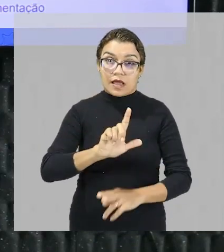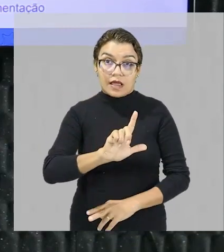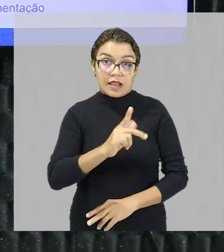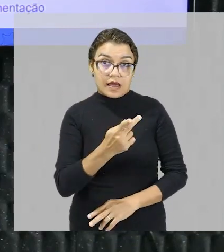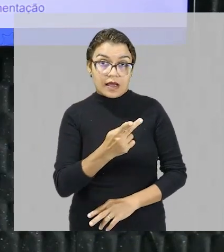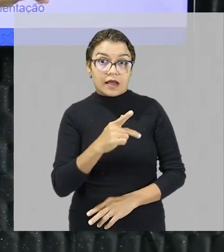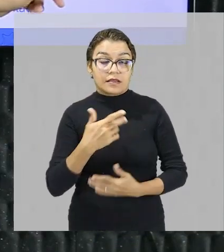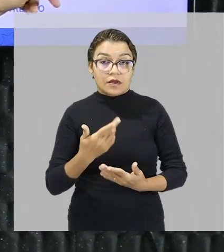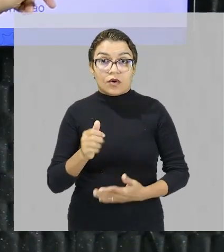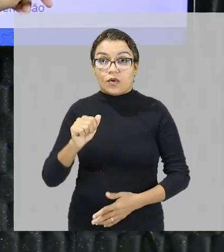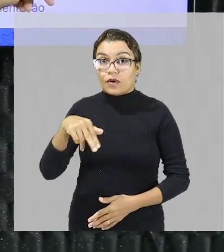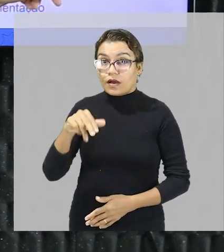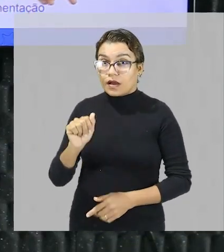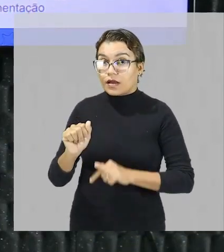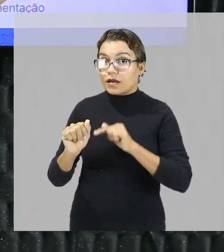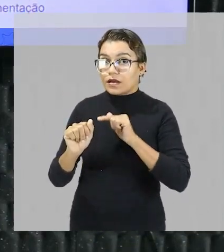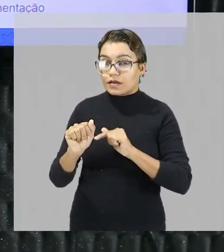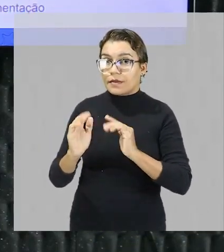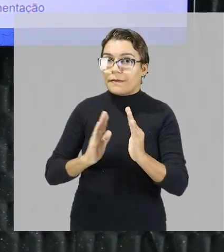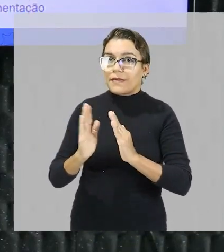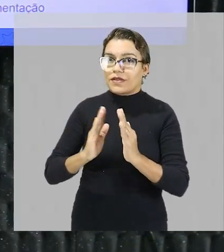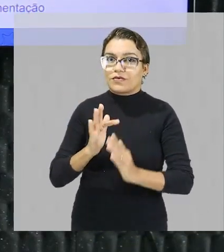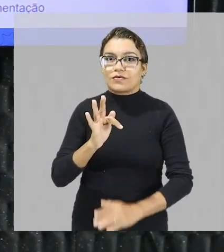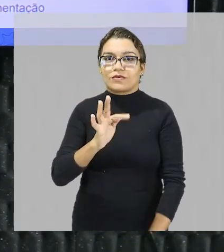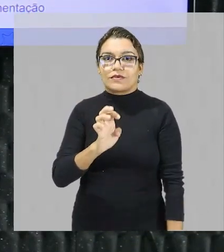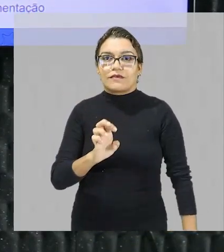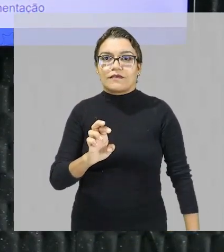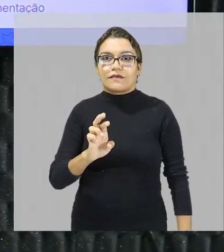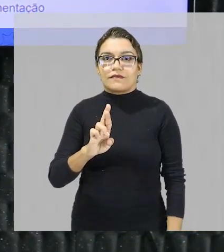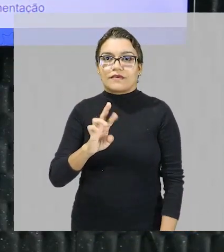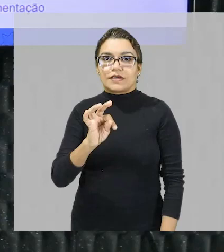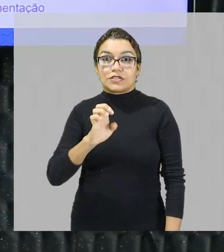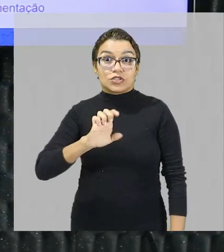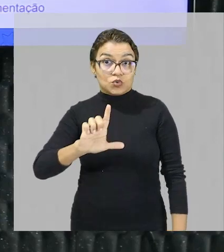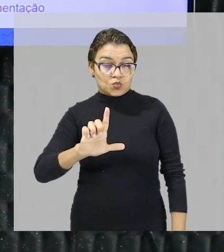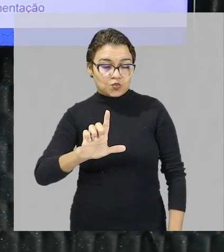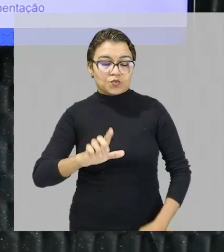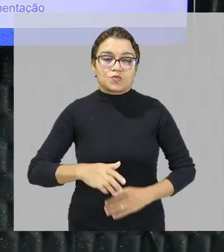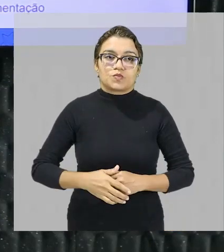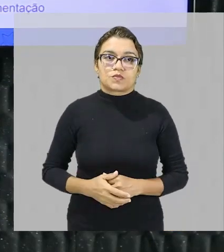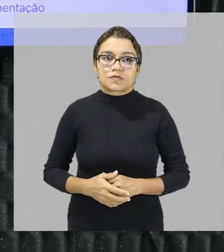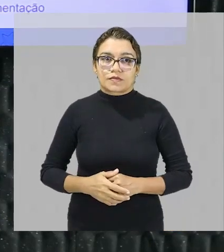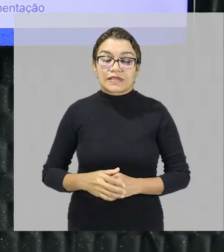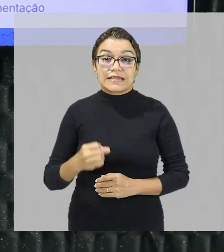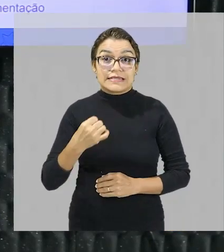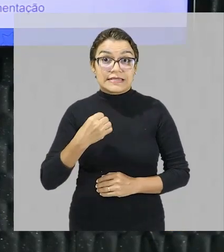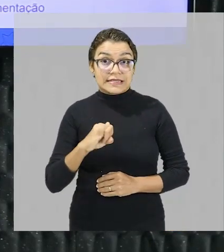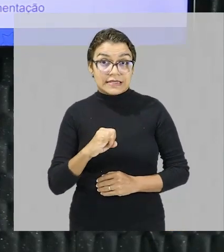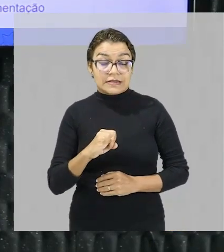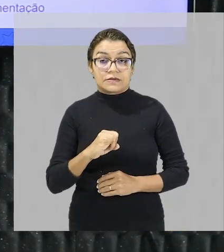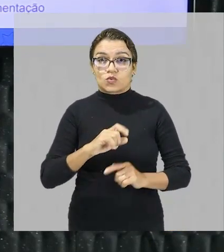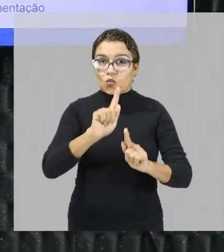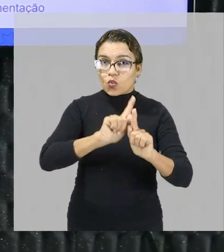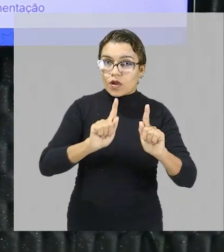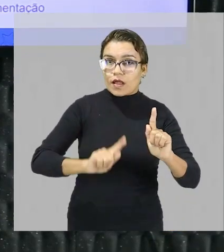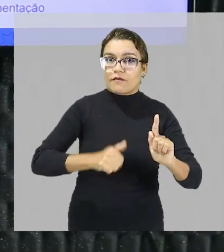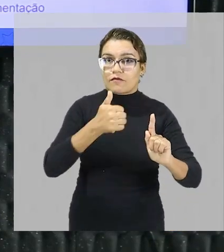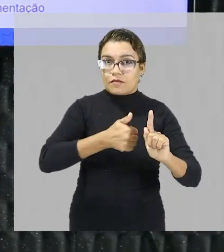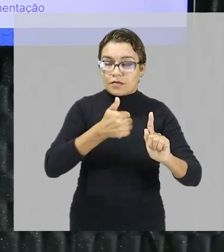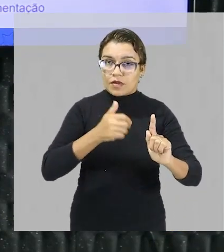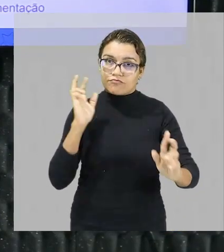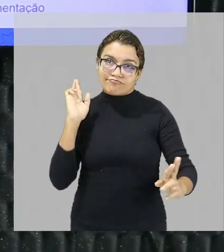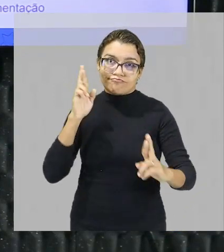quê? Que Ana Cristina está em período fértil. Vamos lá, gente. Se esse primeiro gráfico aqui estivesse